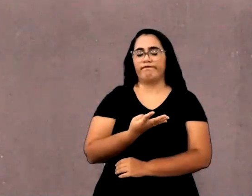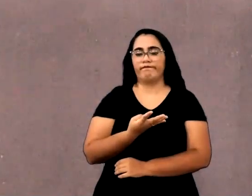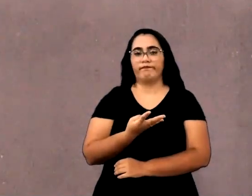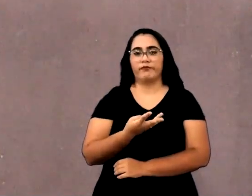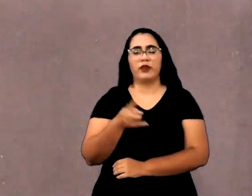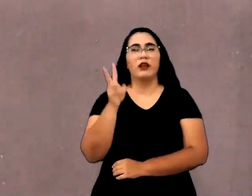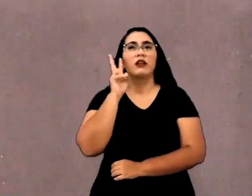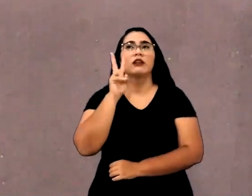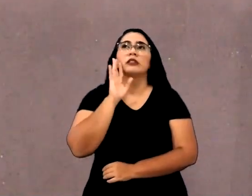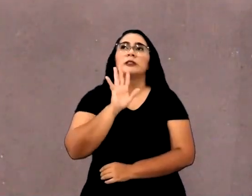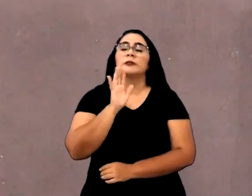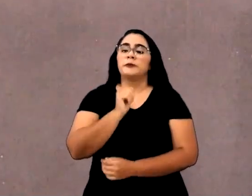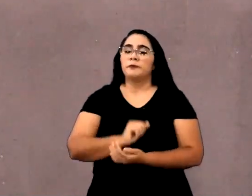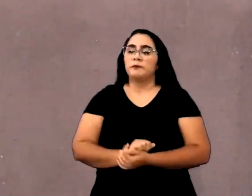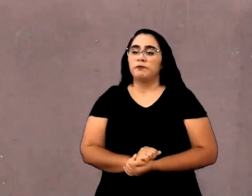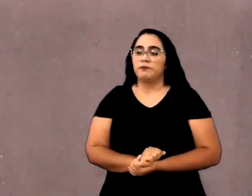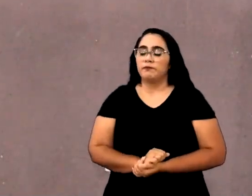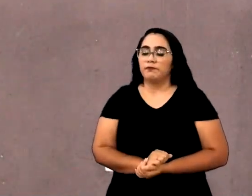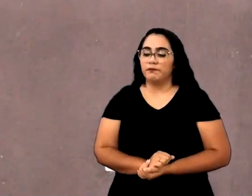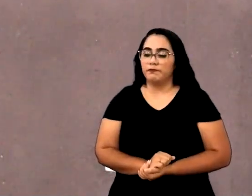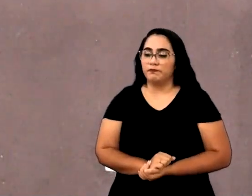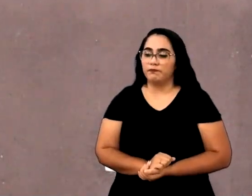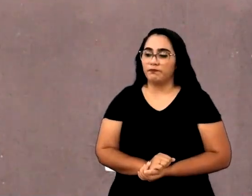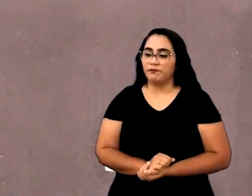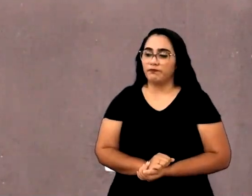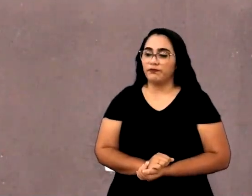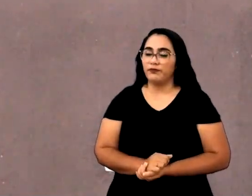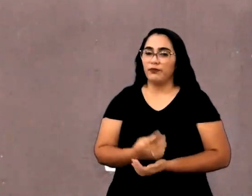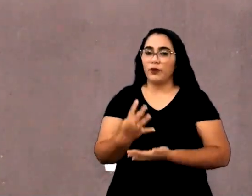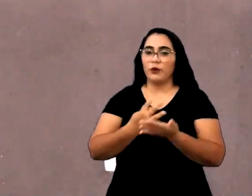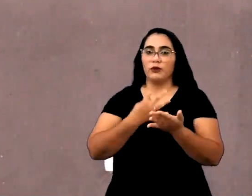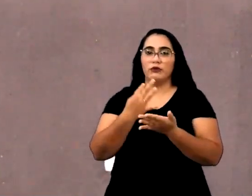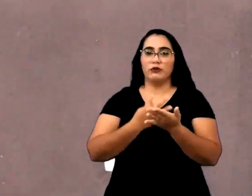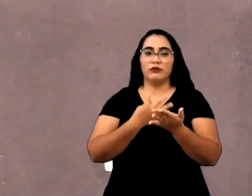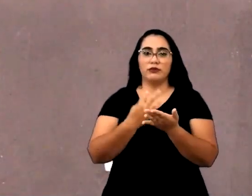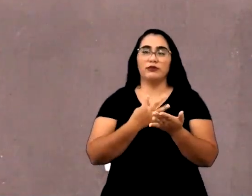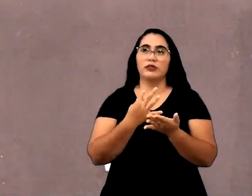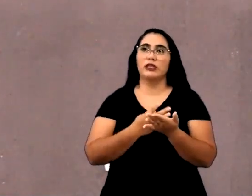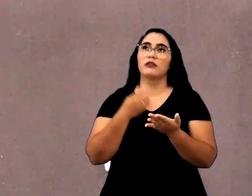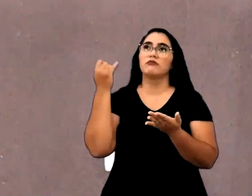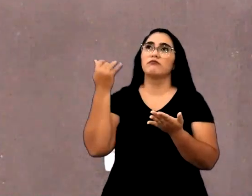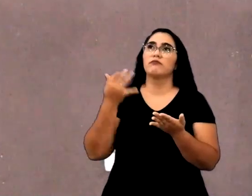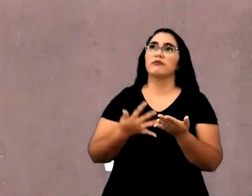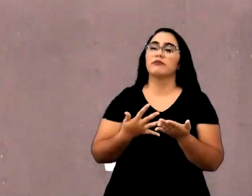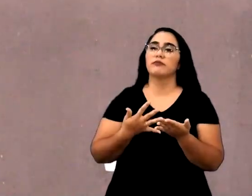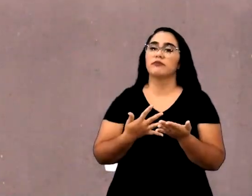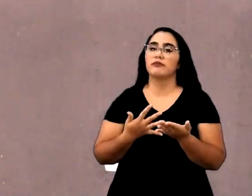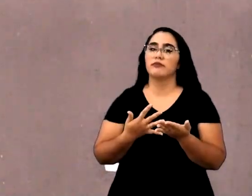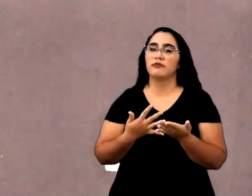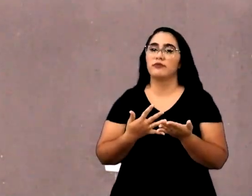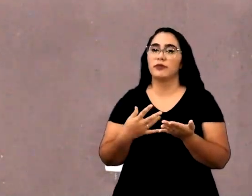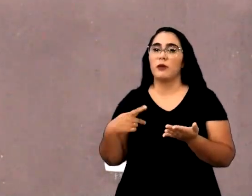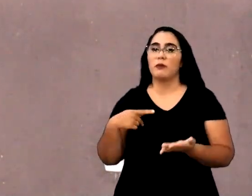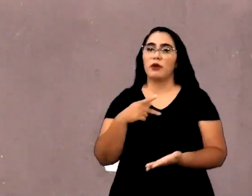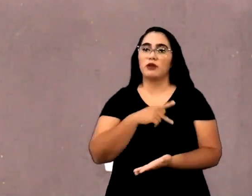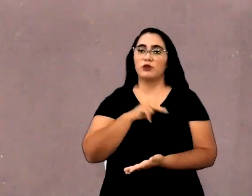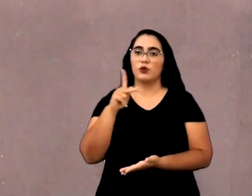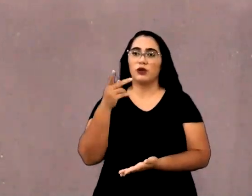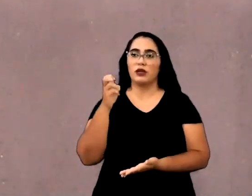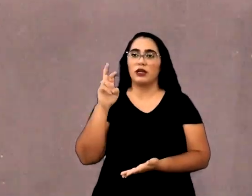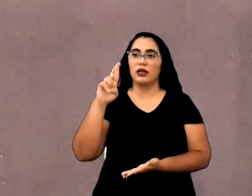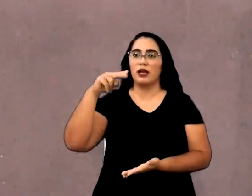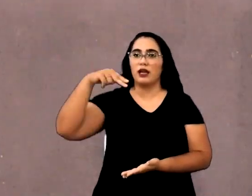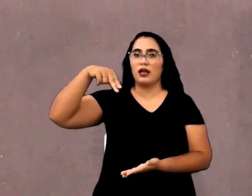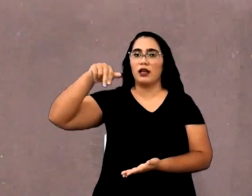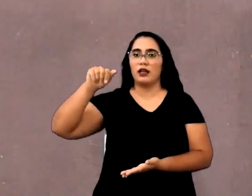agora de um texto, na parte que o pastor Hernando Dias Lopes fala,